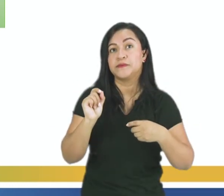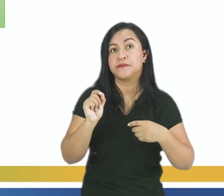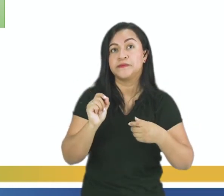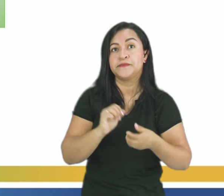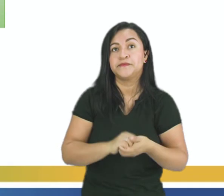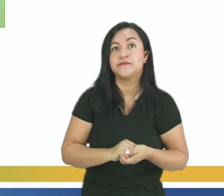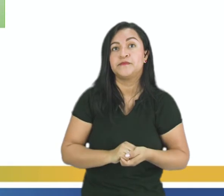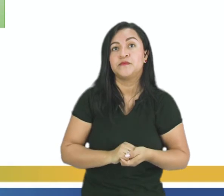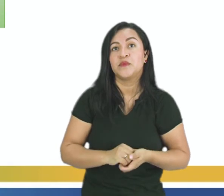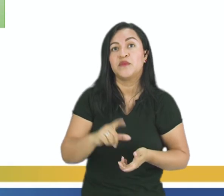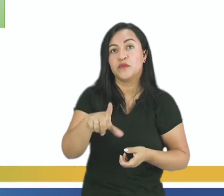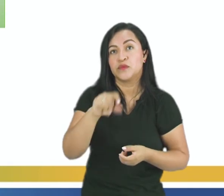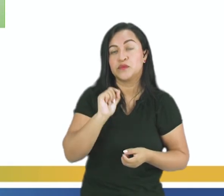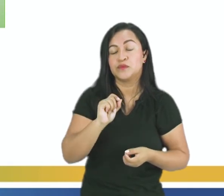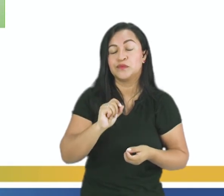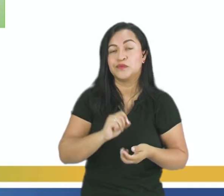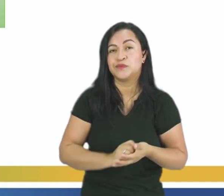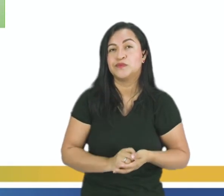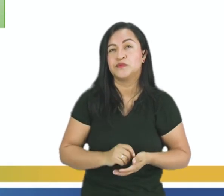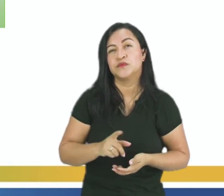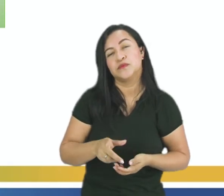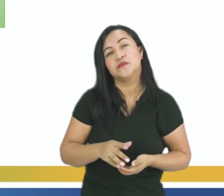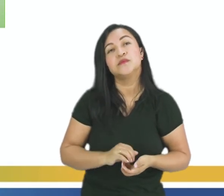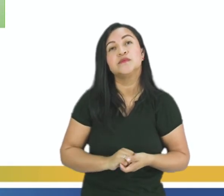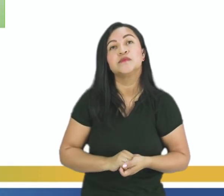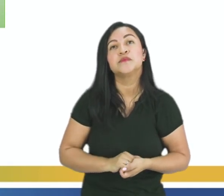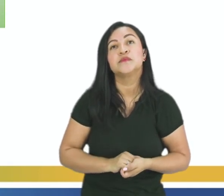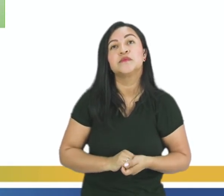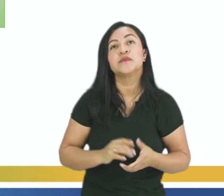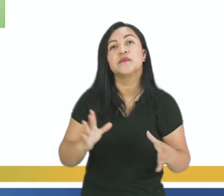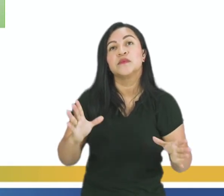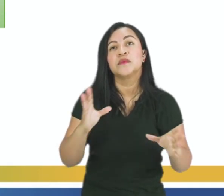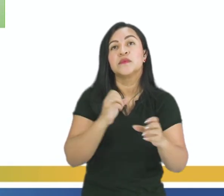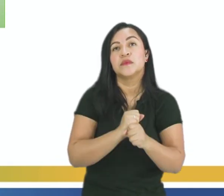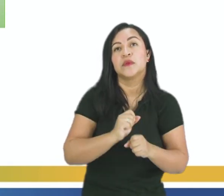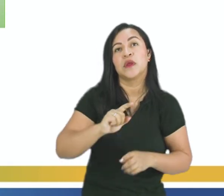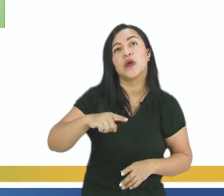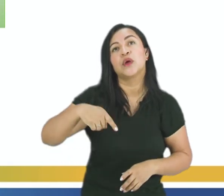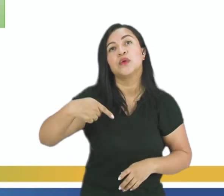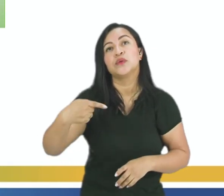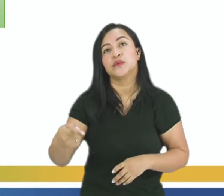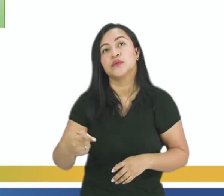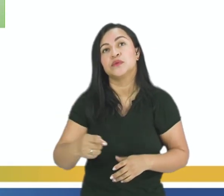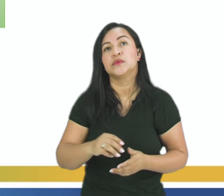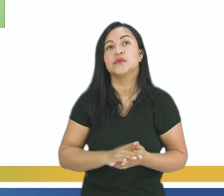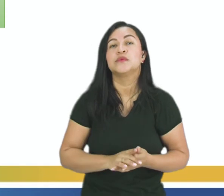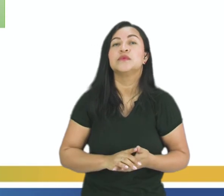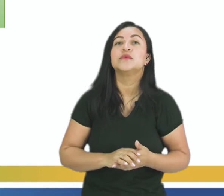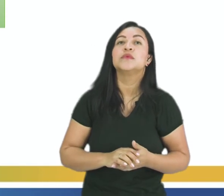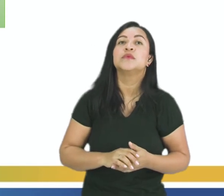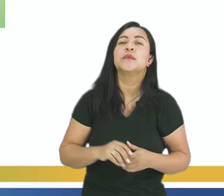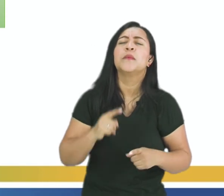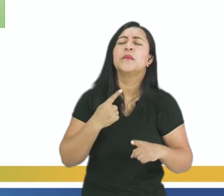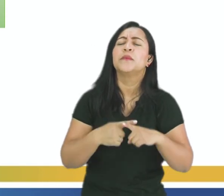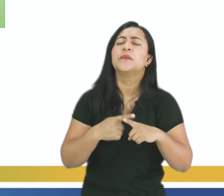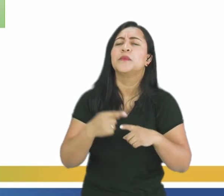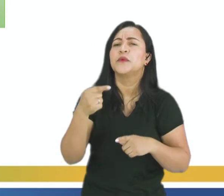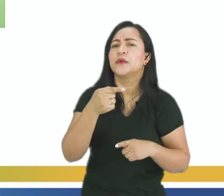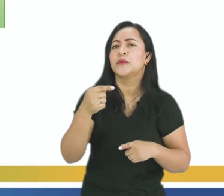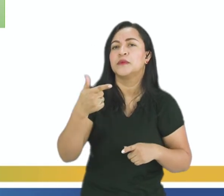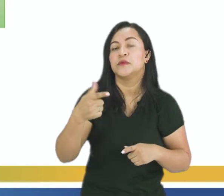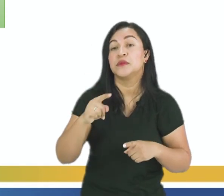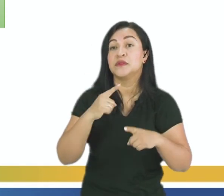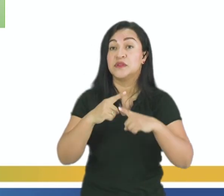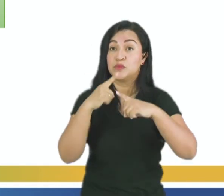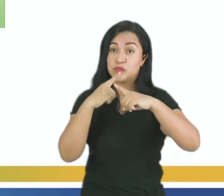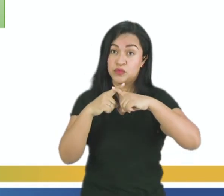que foi o que nós escolhemos aqui, e somar, em seguida, as equações do novo sistema. Por que menos 2? Porque se a gente multiplicar